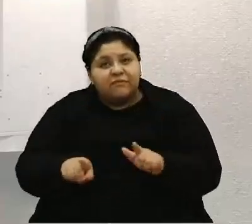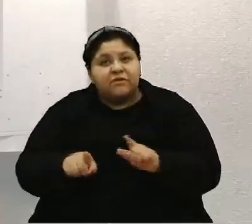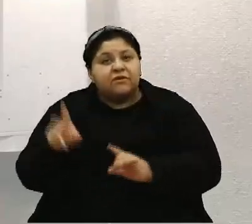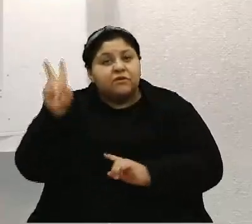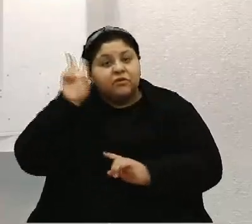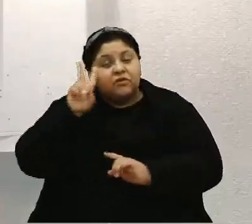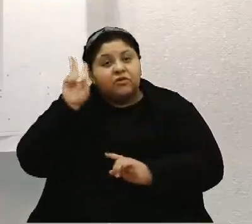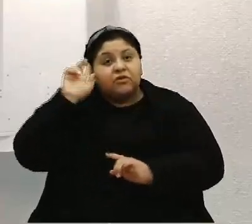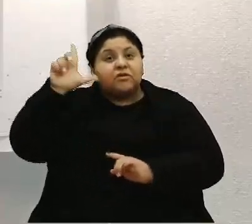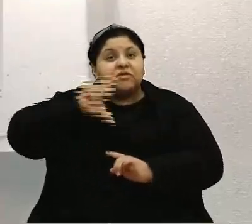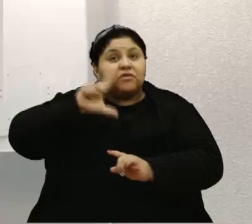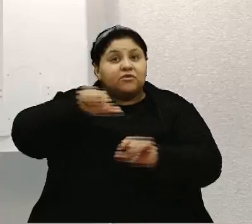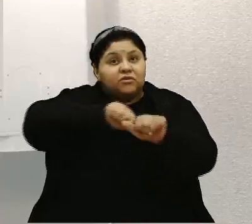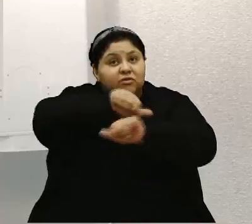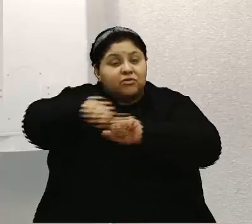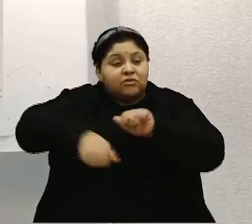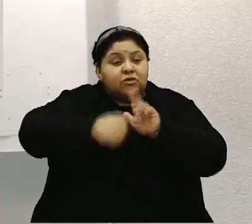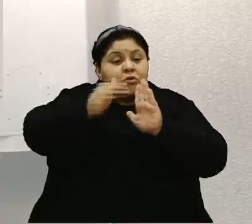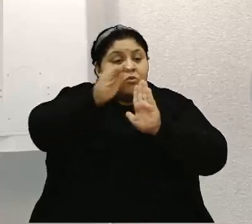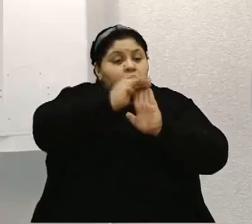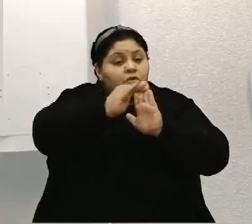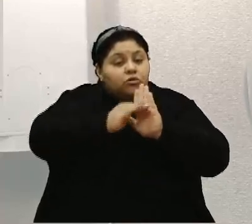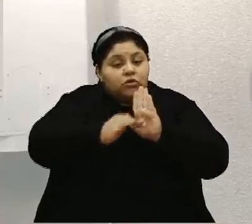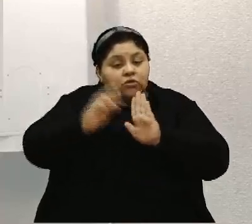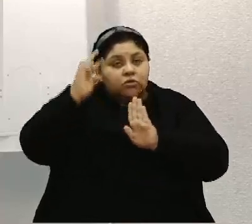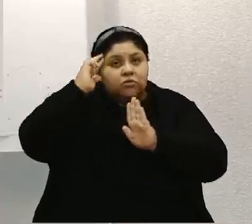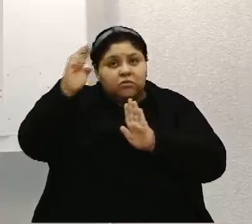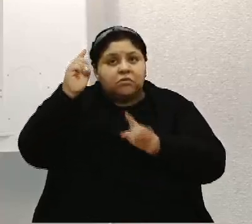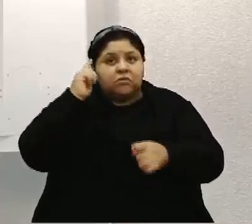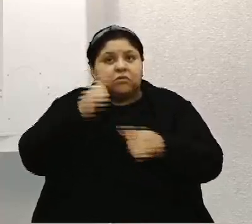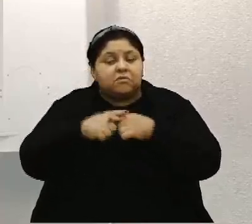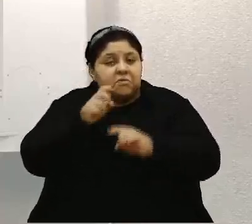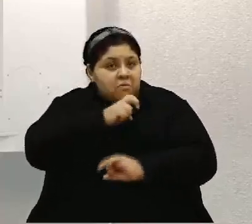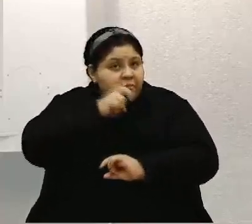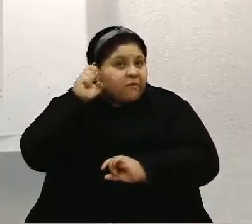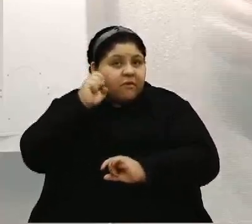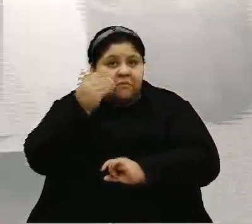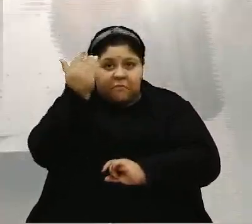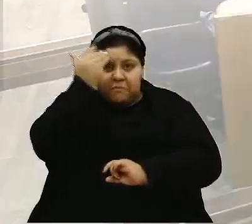lembrado que temos que mudar o plano diretor de Caxias do Sul, porque o que tem aí é uma vergonha. Obrigado, senhor presidente.